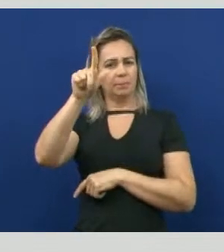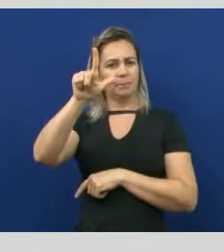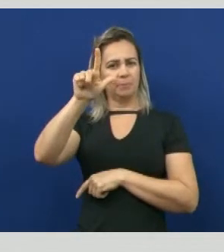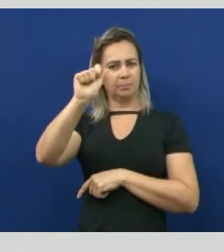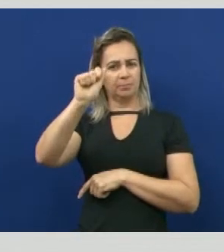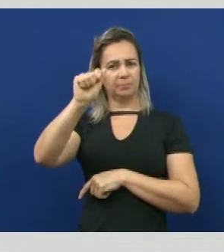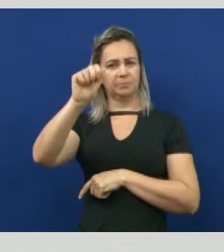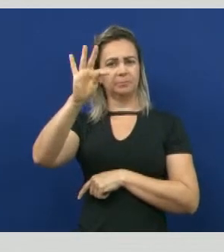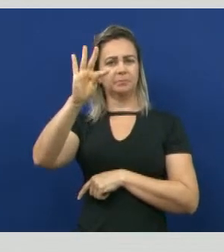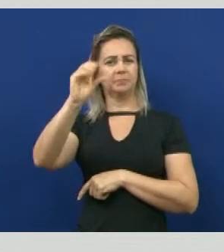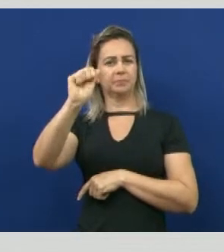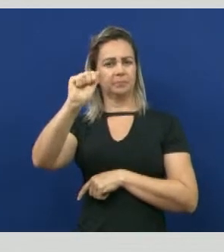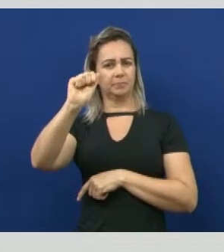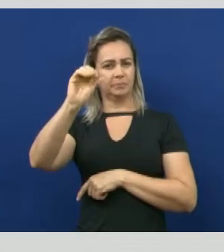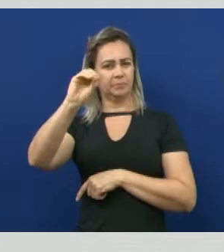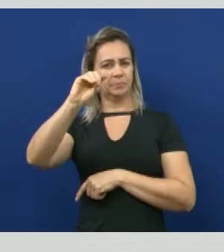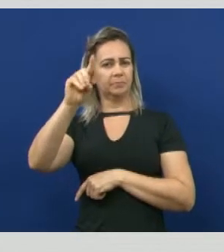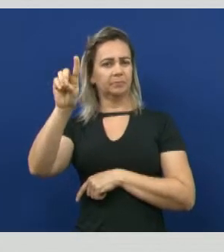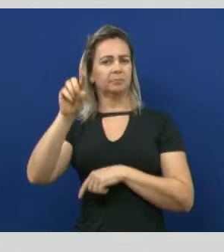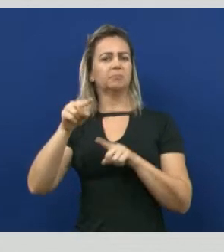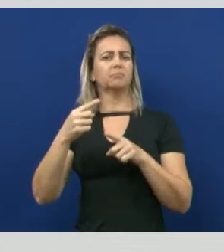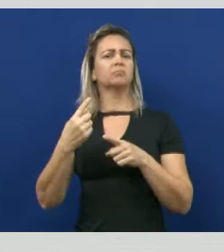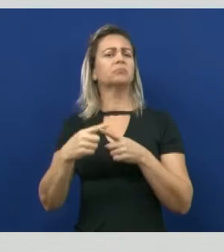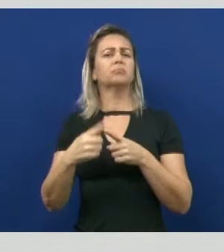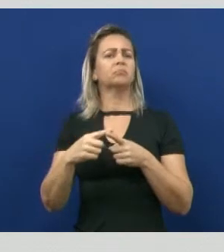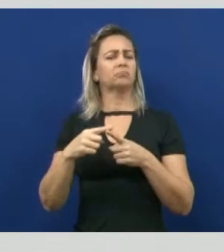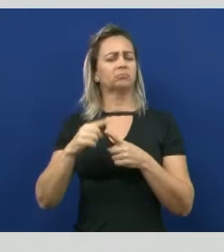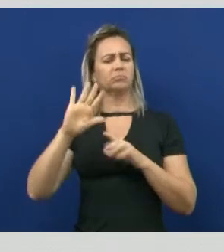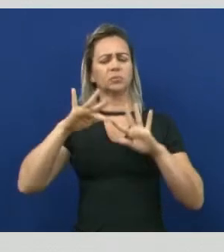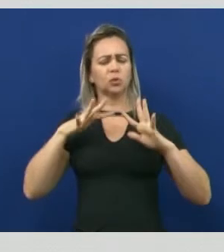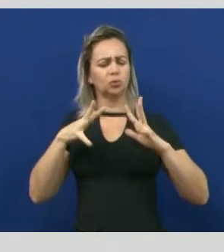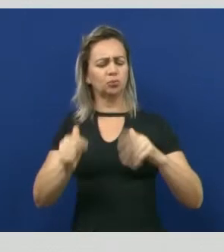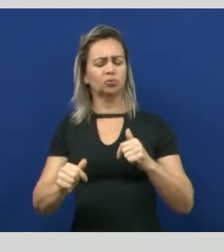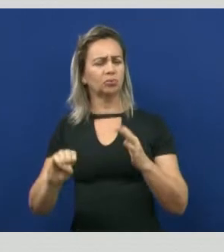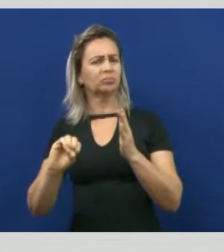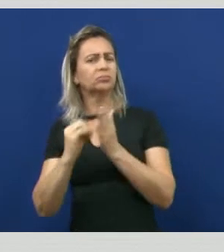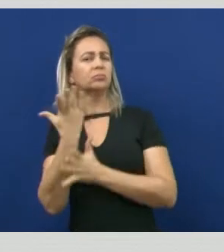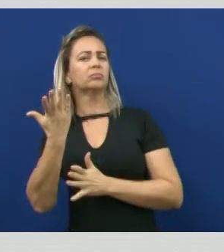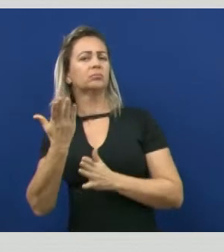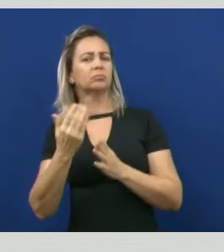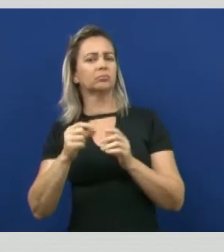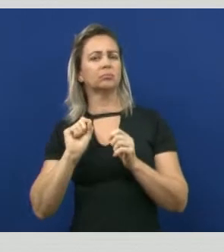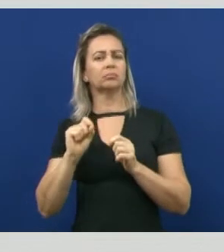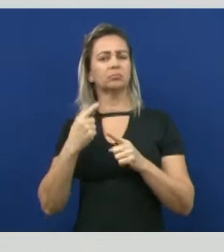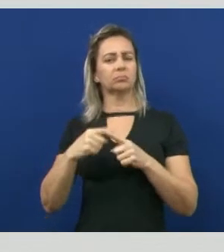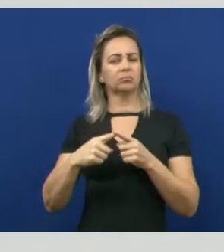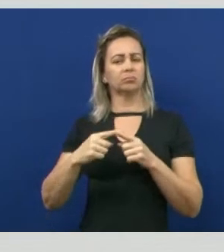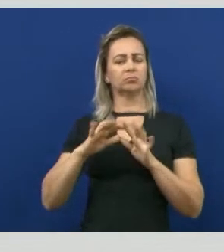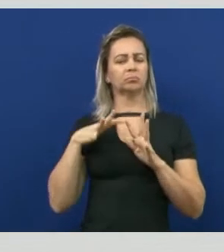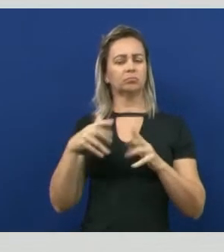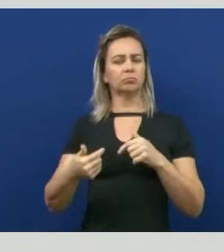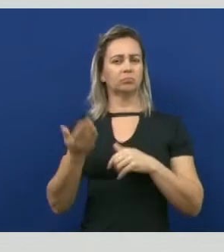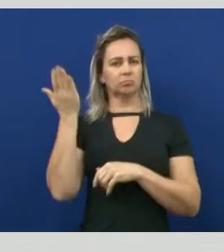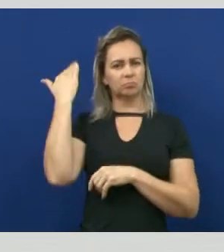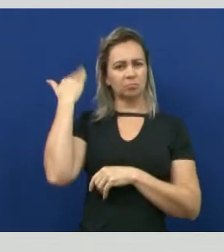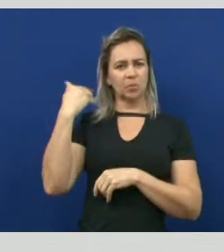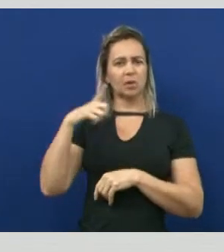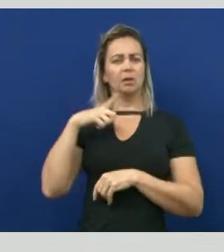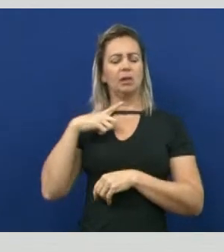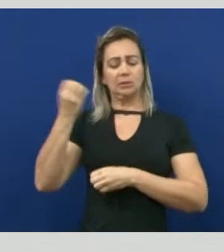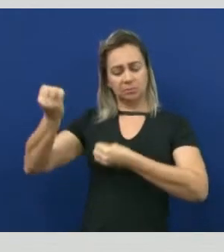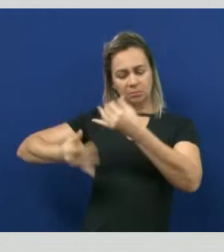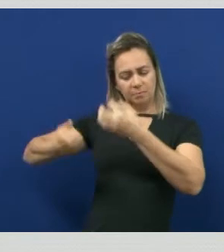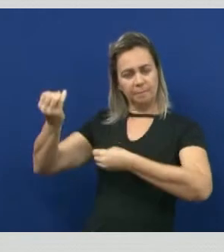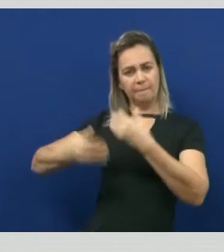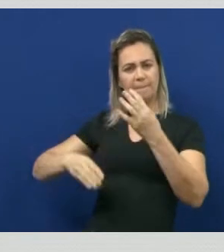do próprio conhecimento. Por que as coisas aconteciam? Por que existiam determinados fenômenos? Então, queria se